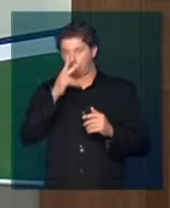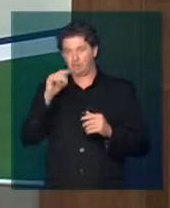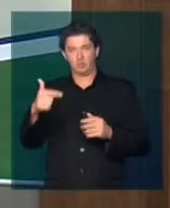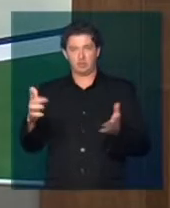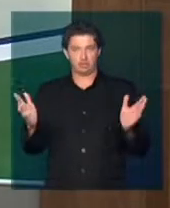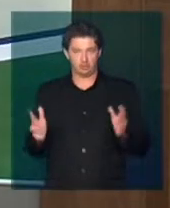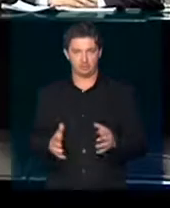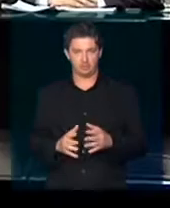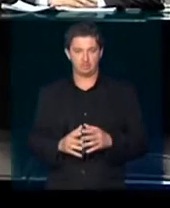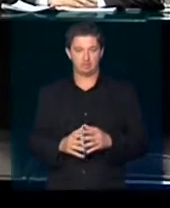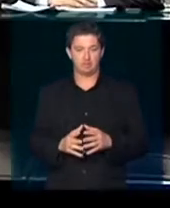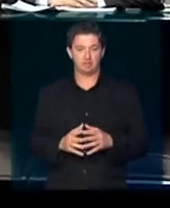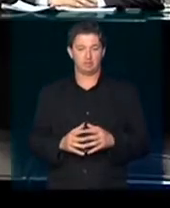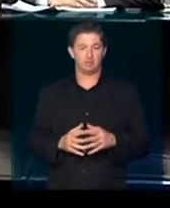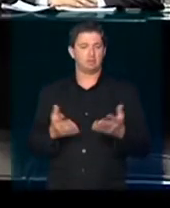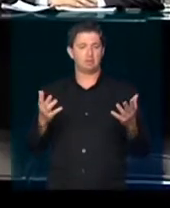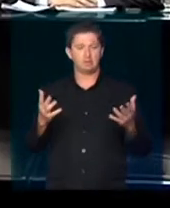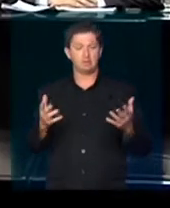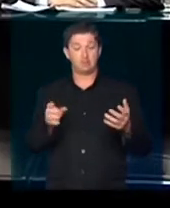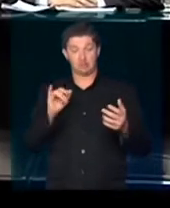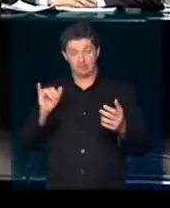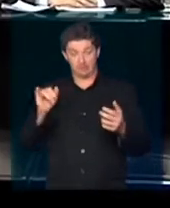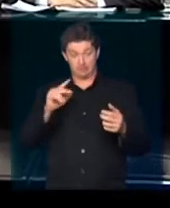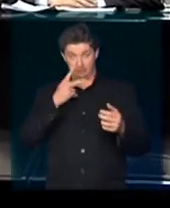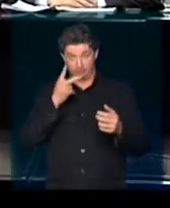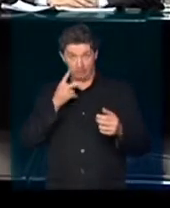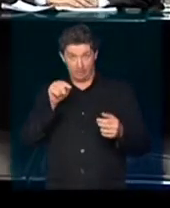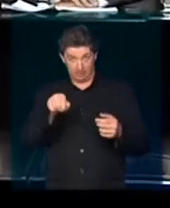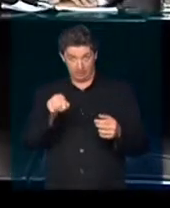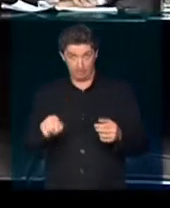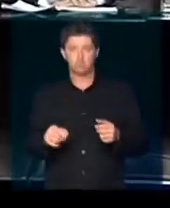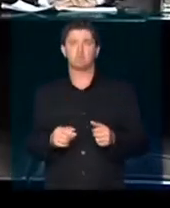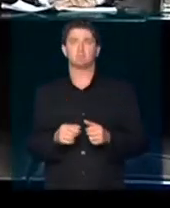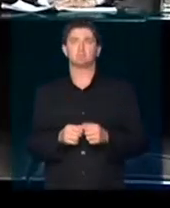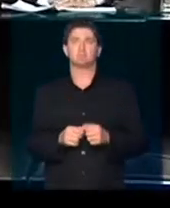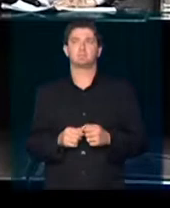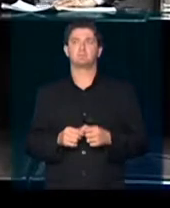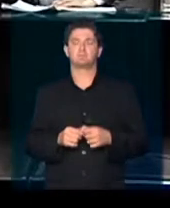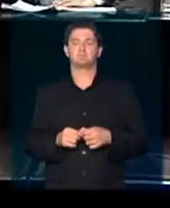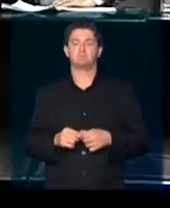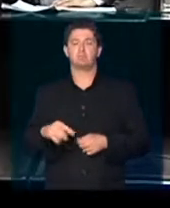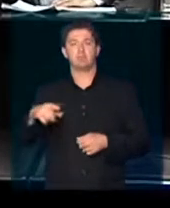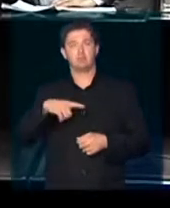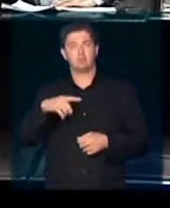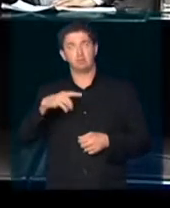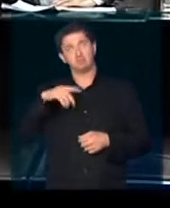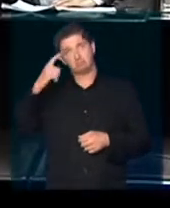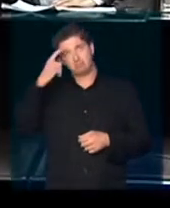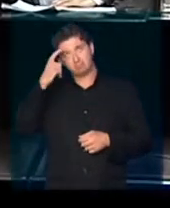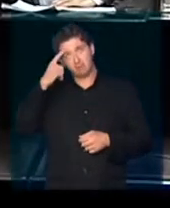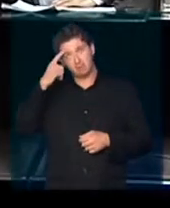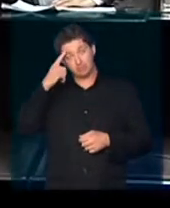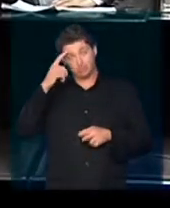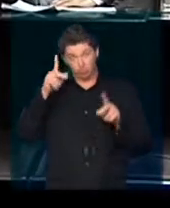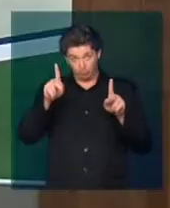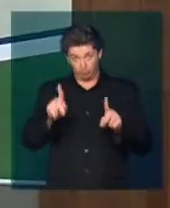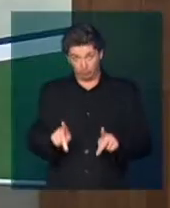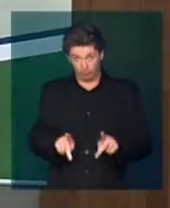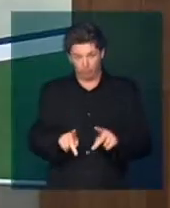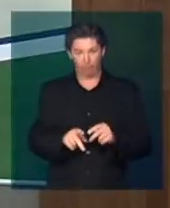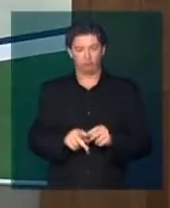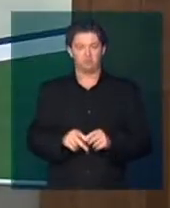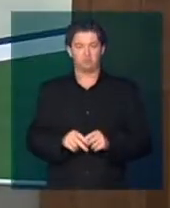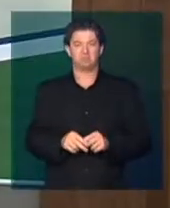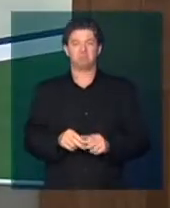inexistem. Então, se nós formos traduzir isso daí, vamos chegar à conclusão que o povo não